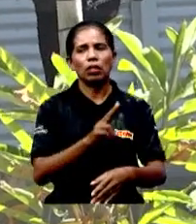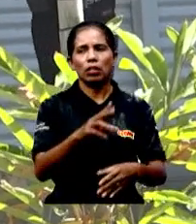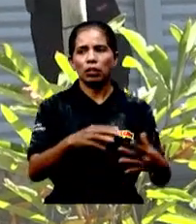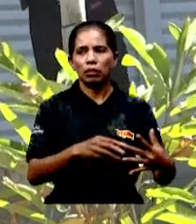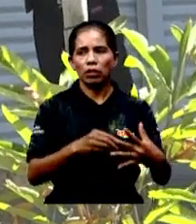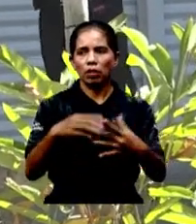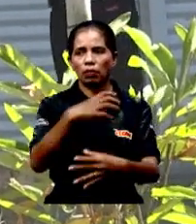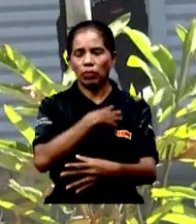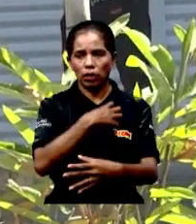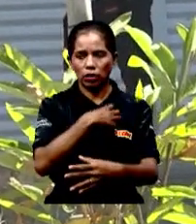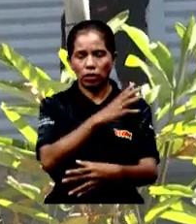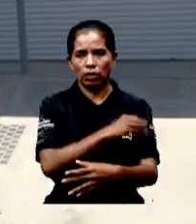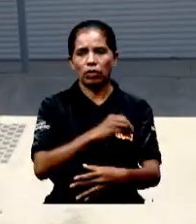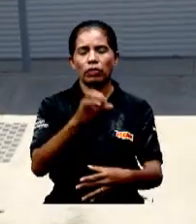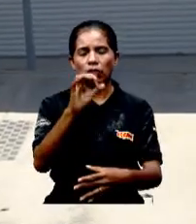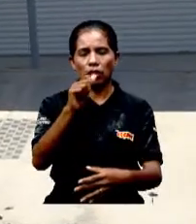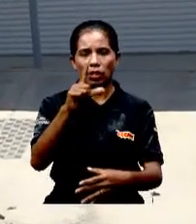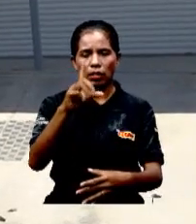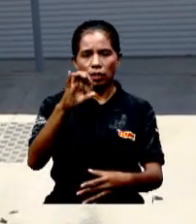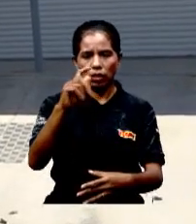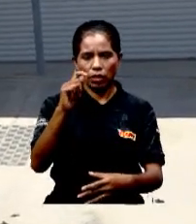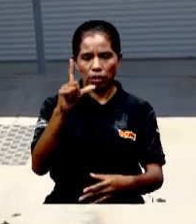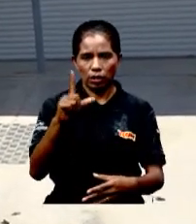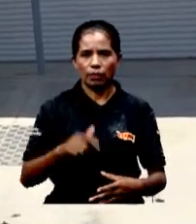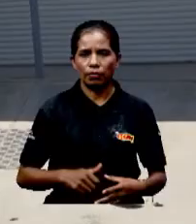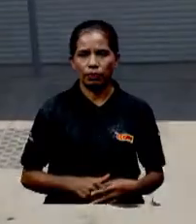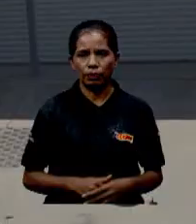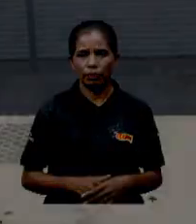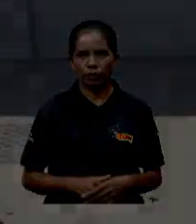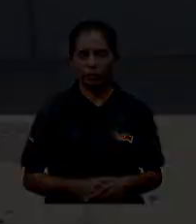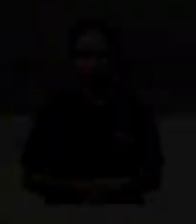Polícia no Unidade Falentil. Emerenciana Martins, Tito Silva, GMN.